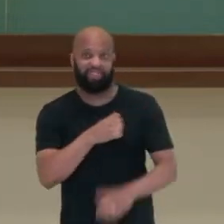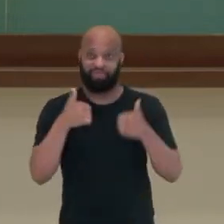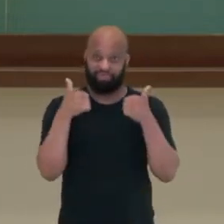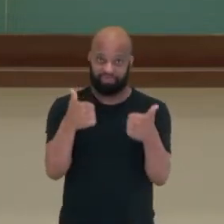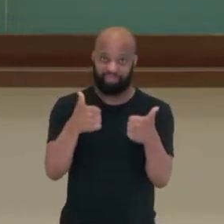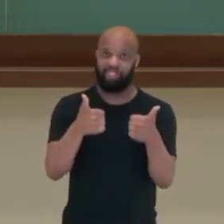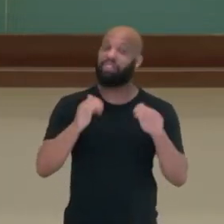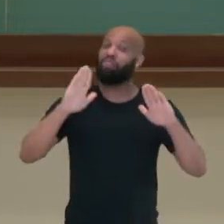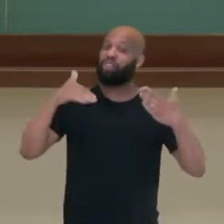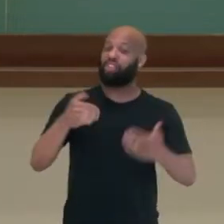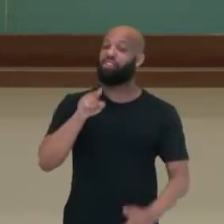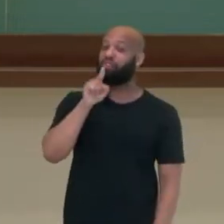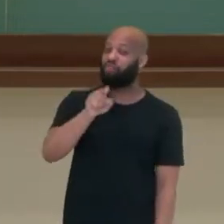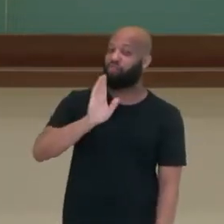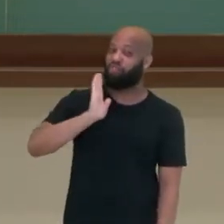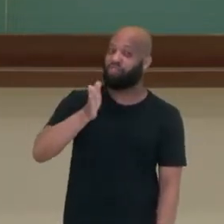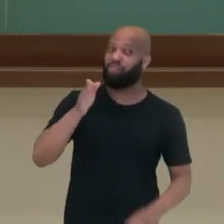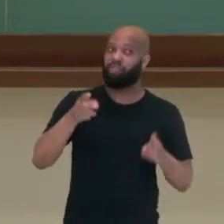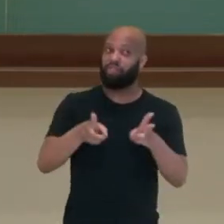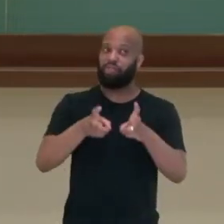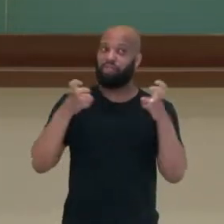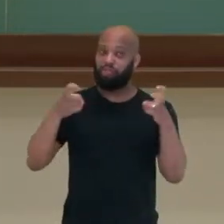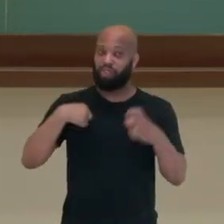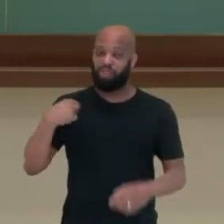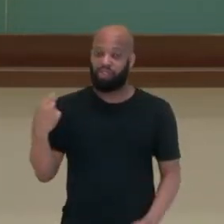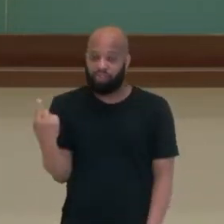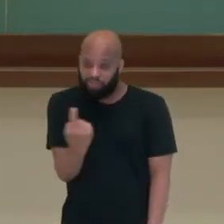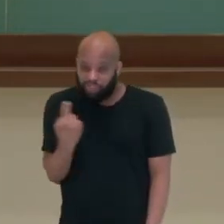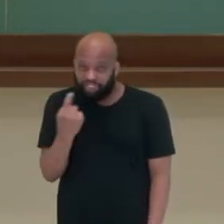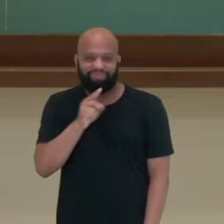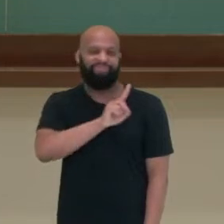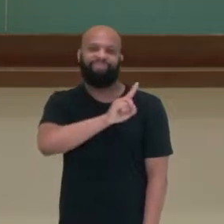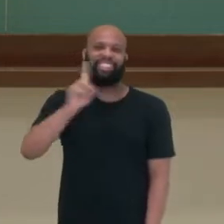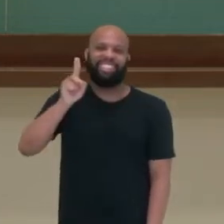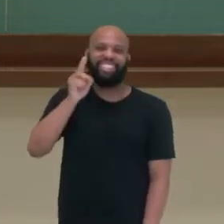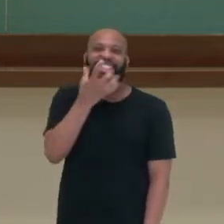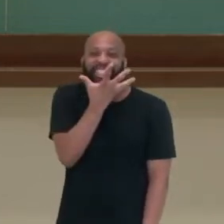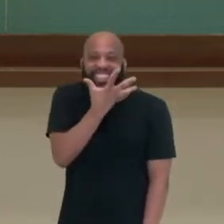E como vocês já perceberam, eu não estou só. Ó, quem está comigo aqui é o